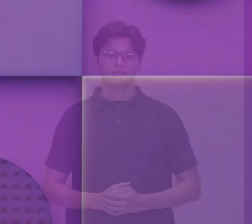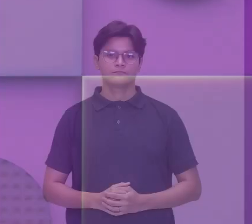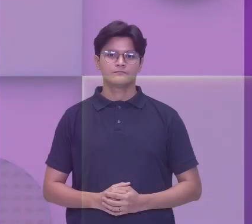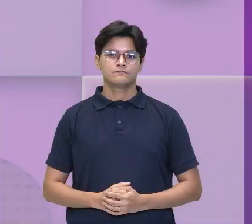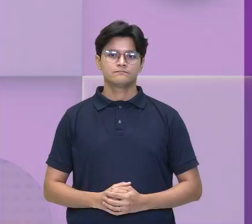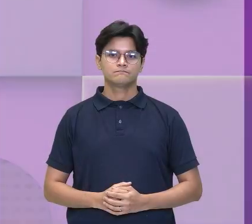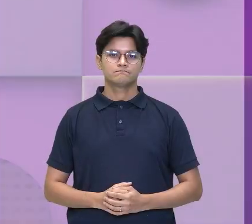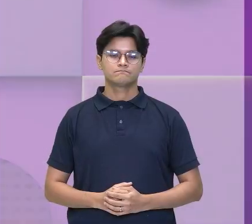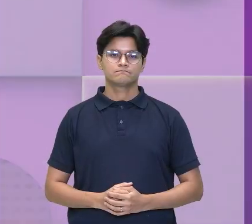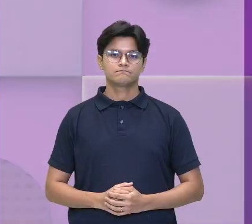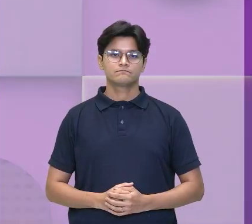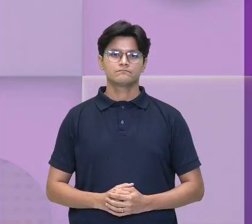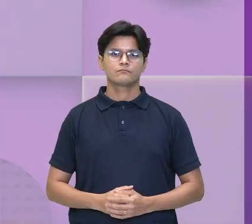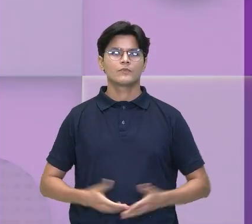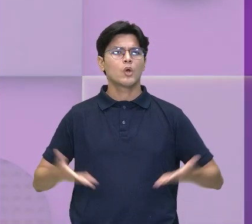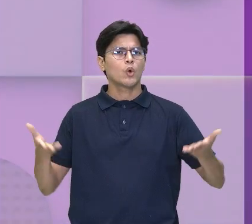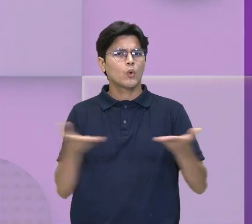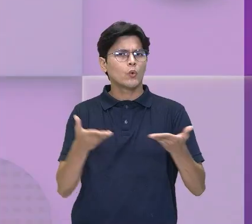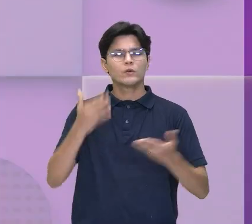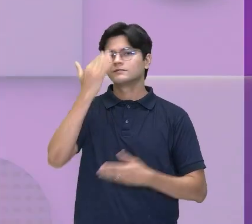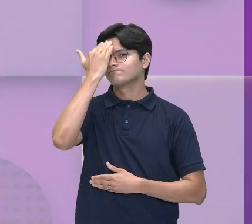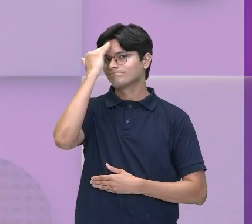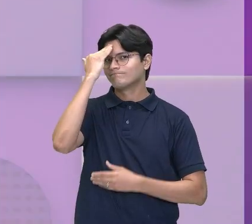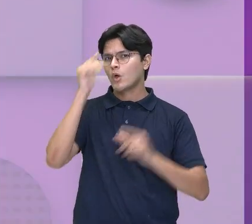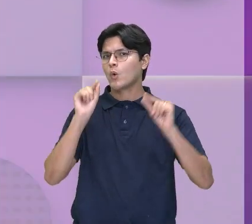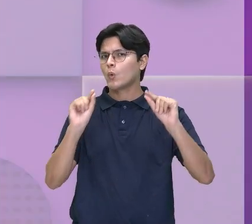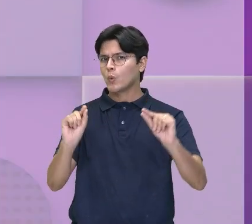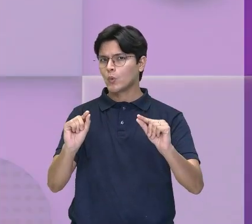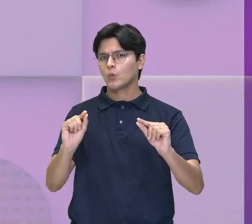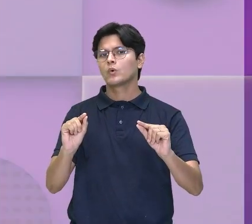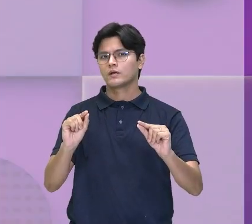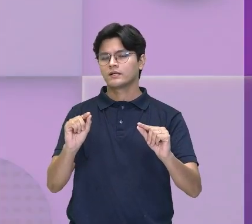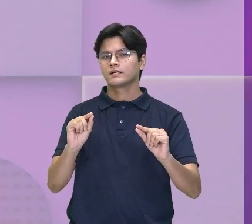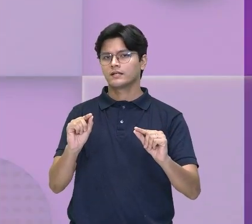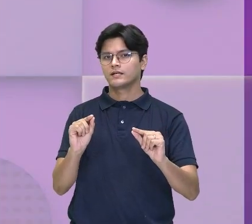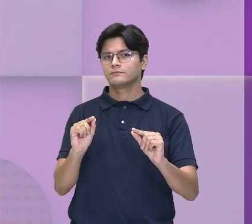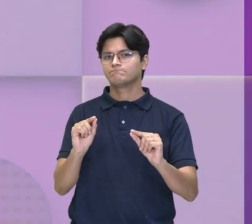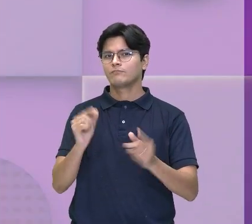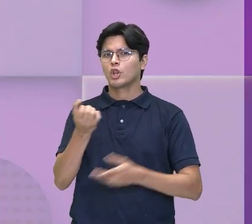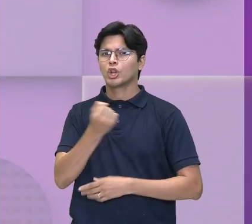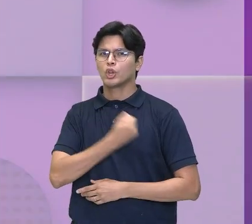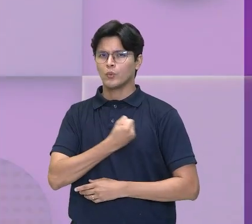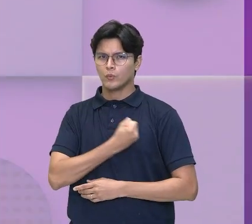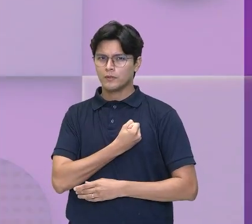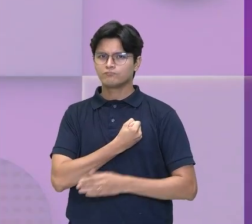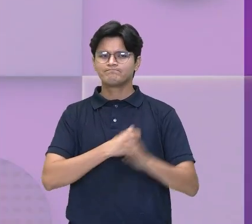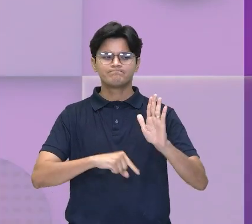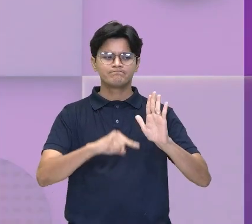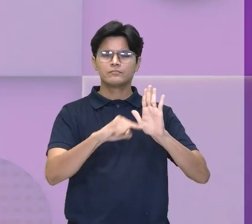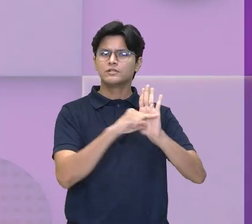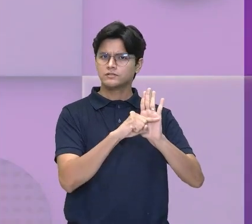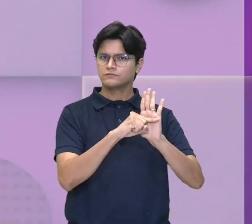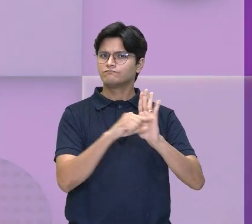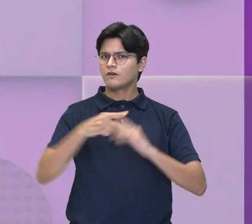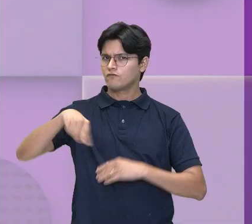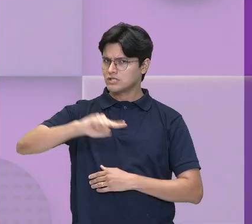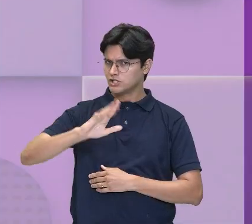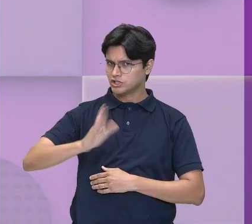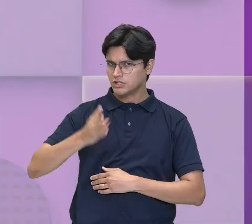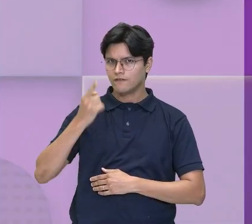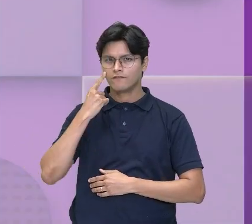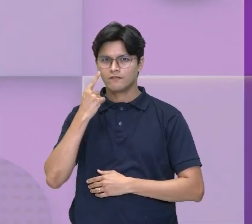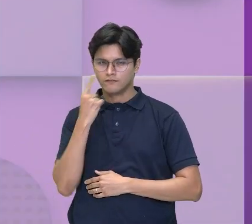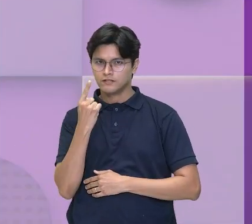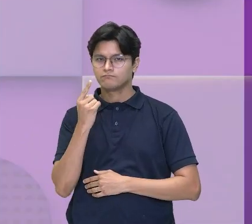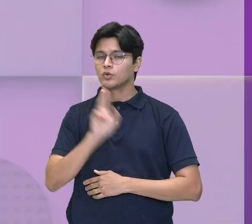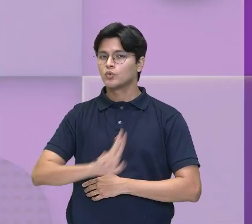Hoje a gente vai entender melhor o que são os números negativos. Acho que vocês já ouviram falar deles, né? A gente utiliza